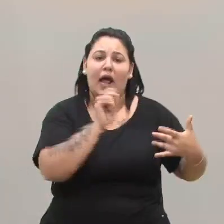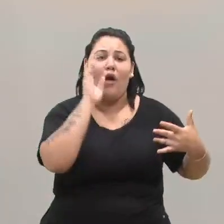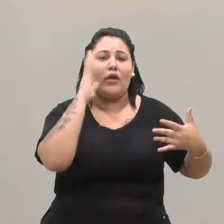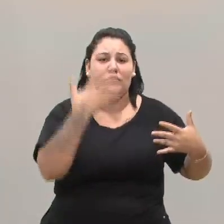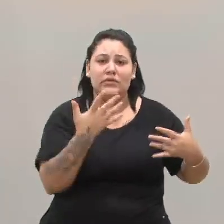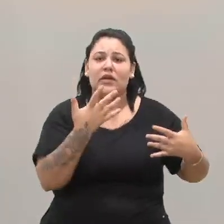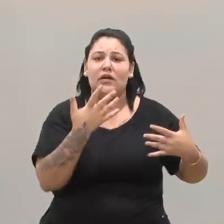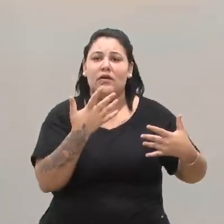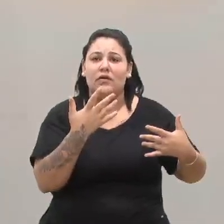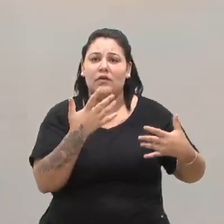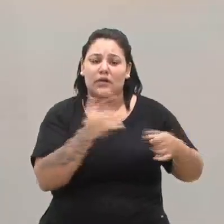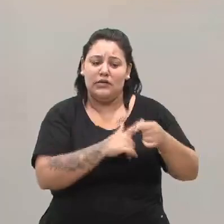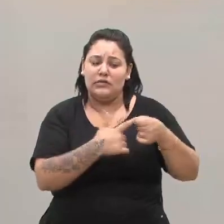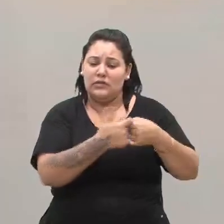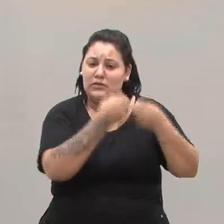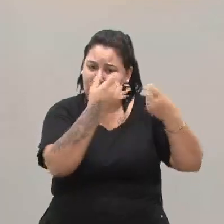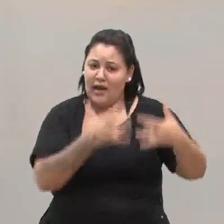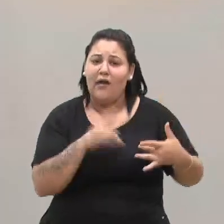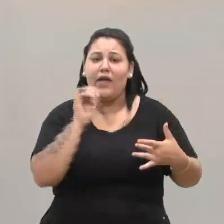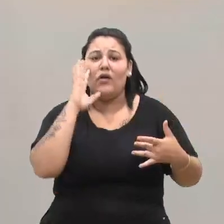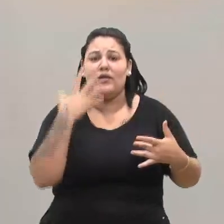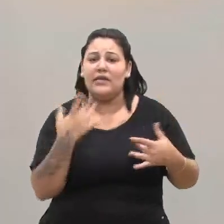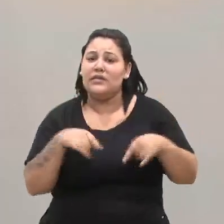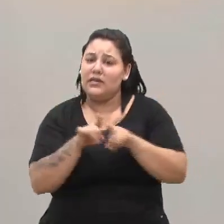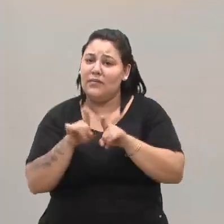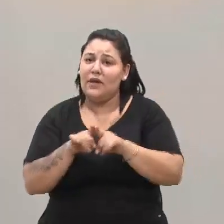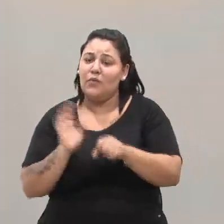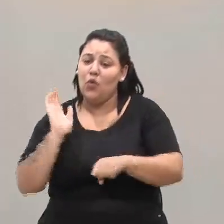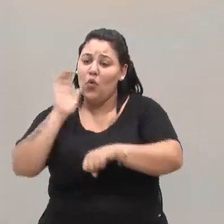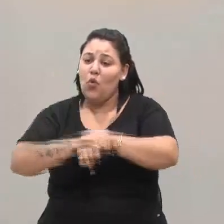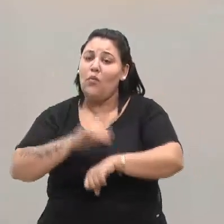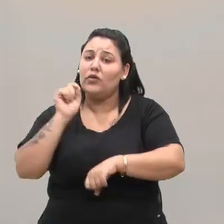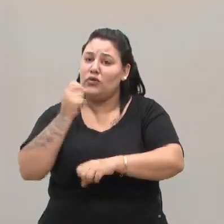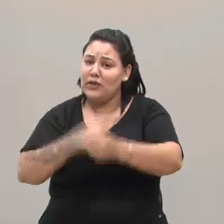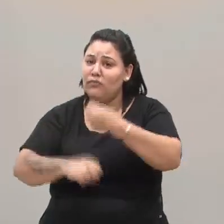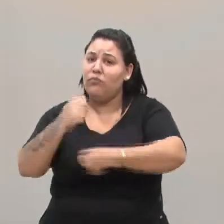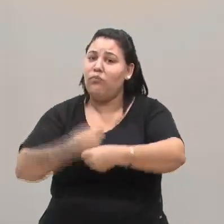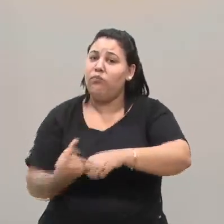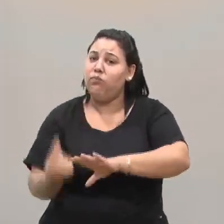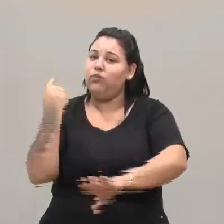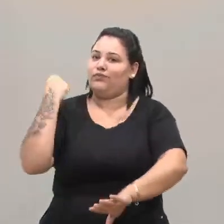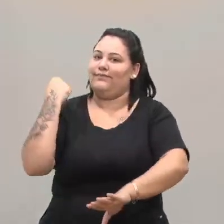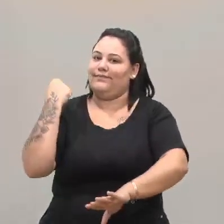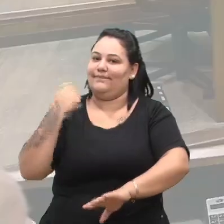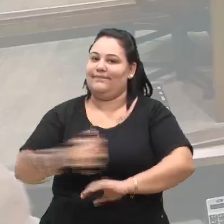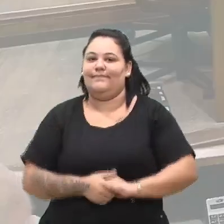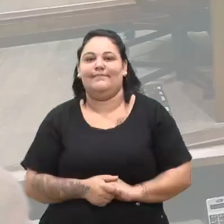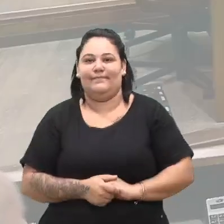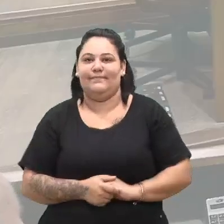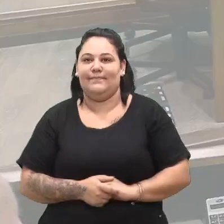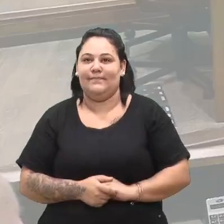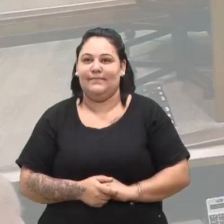a cidade está assim, em consequência também do que fizeram no passado.